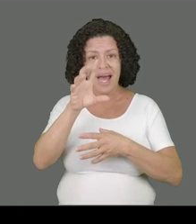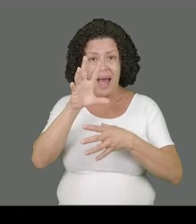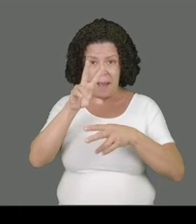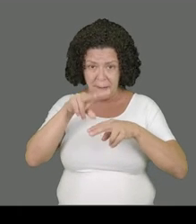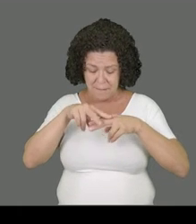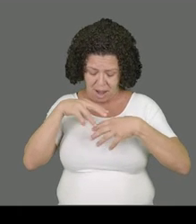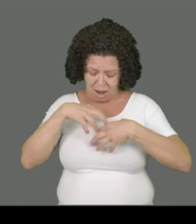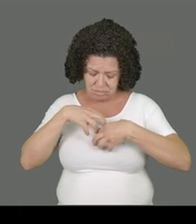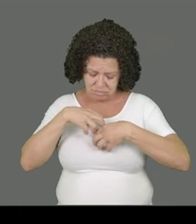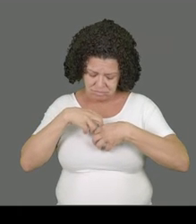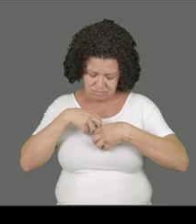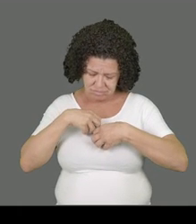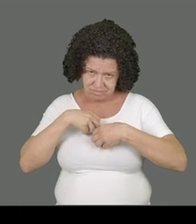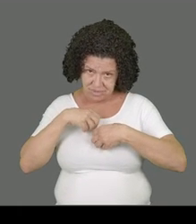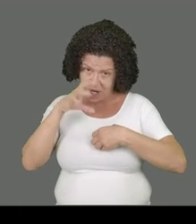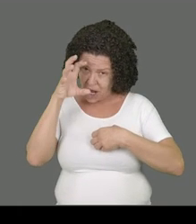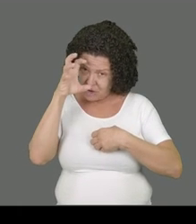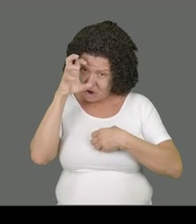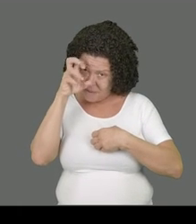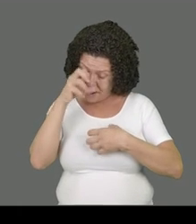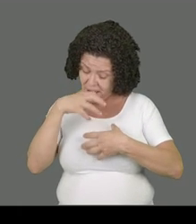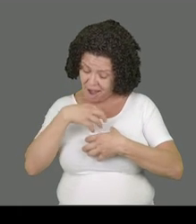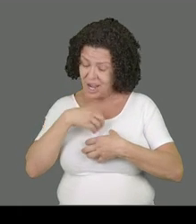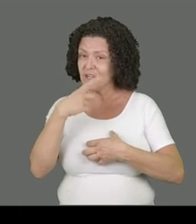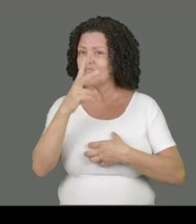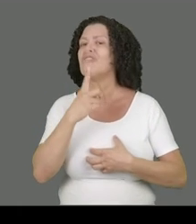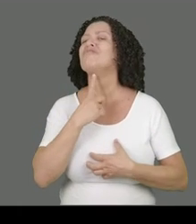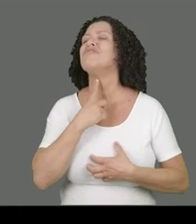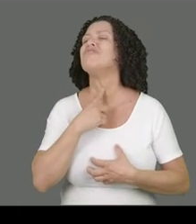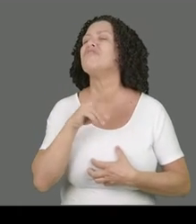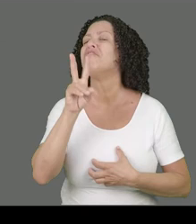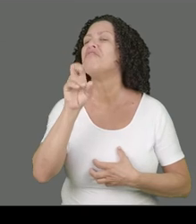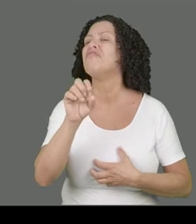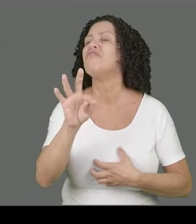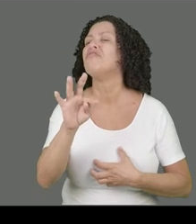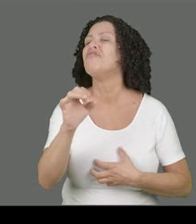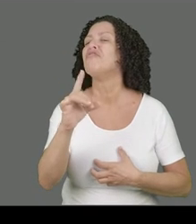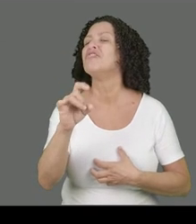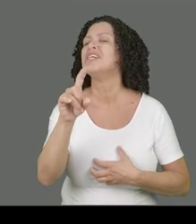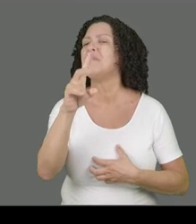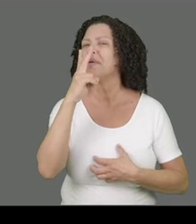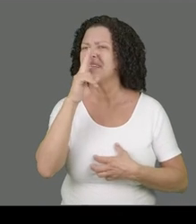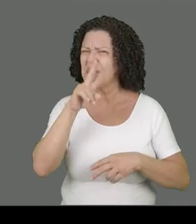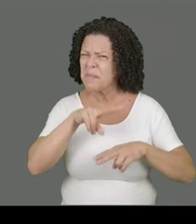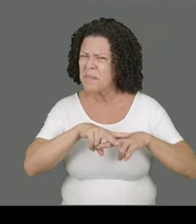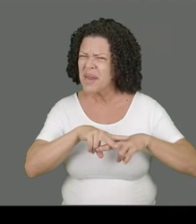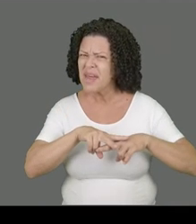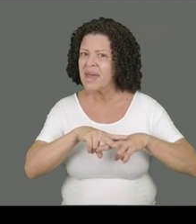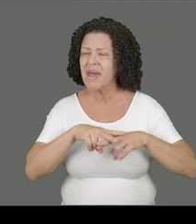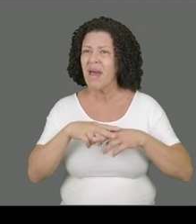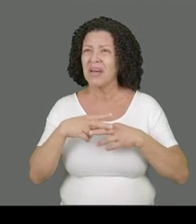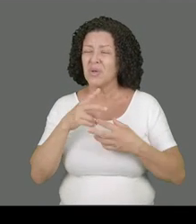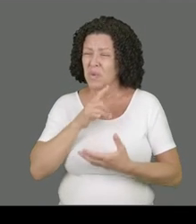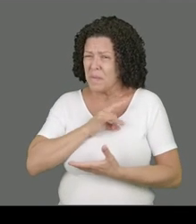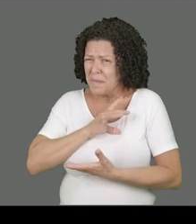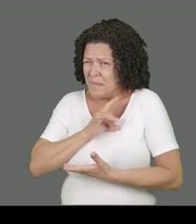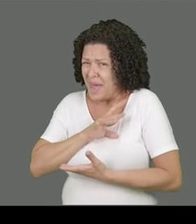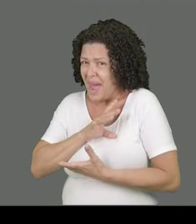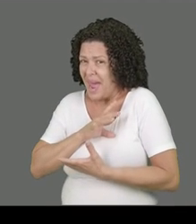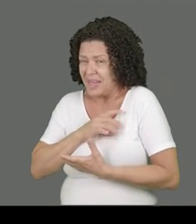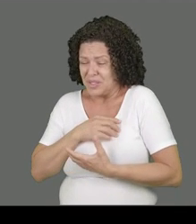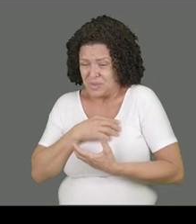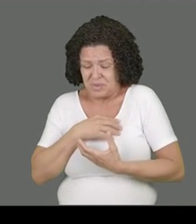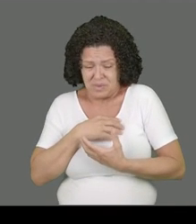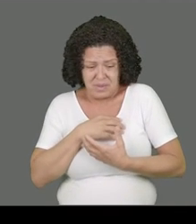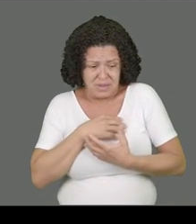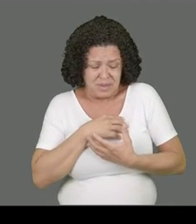estar adormecida momentaneamente. É como se nós estivéssemos anestesiados, às vezes, por conta